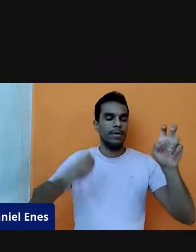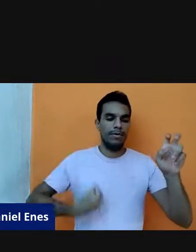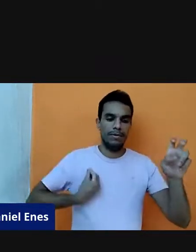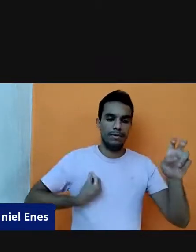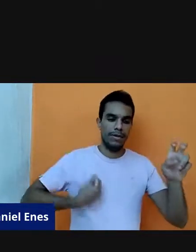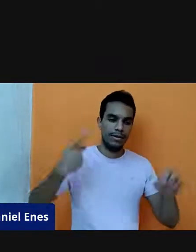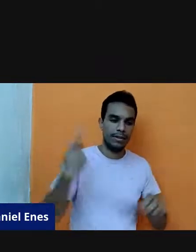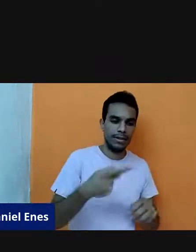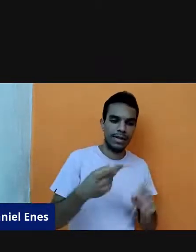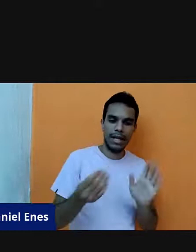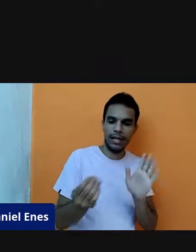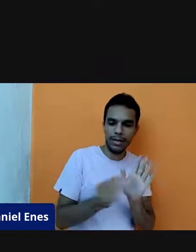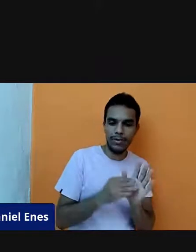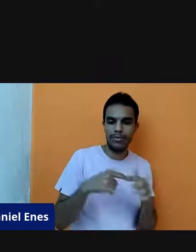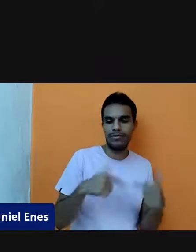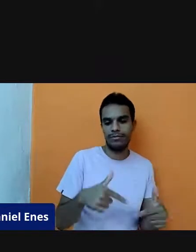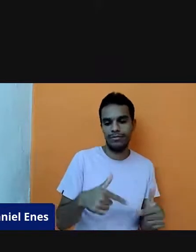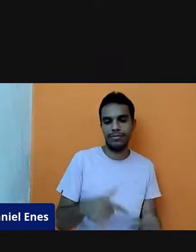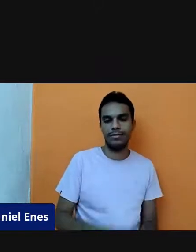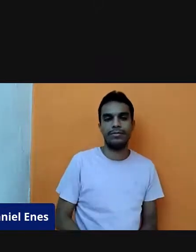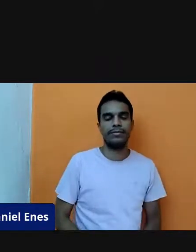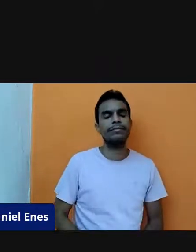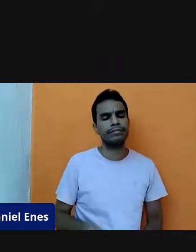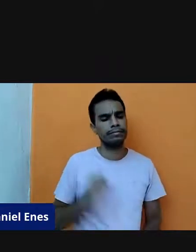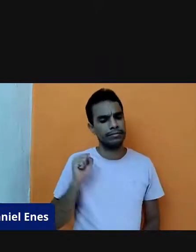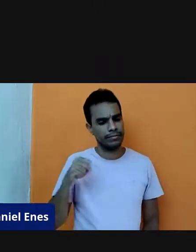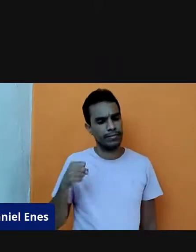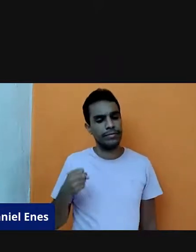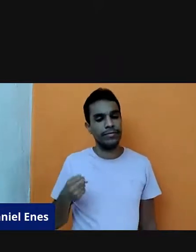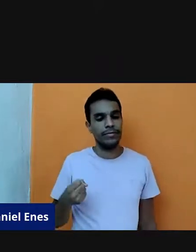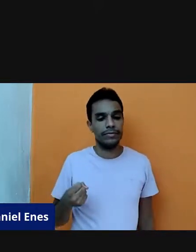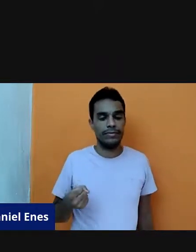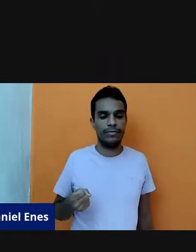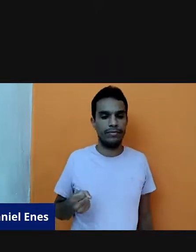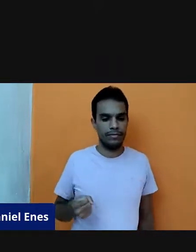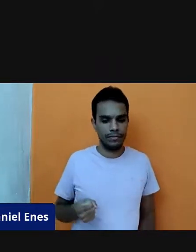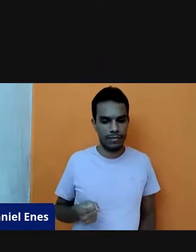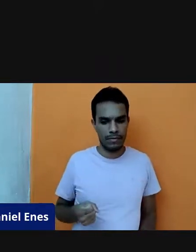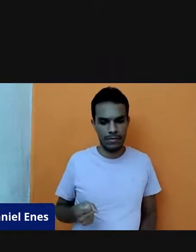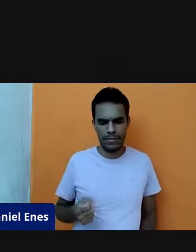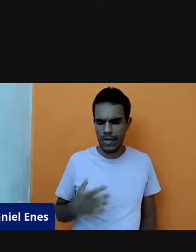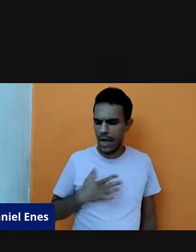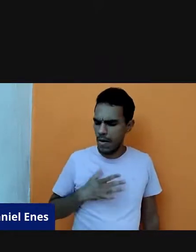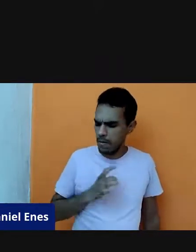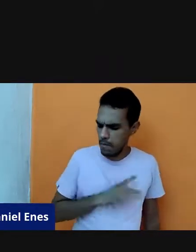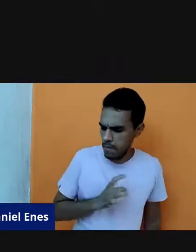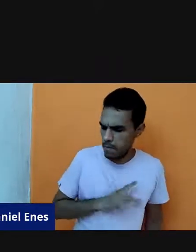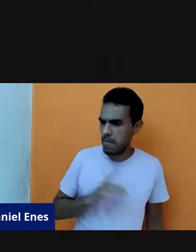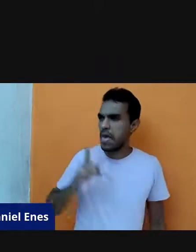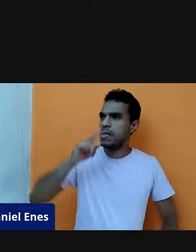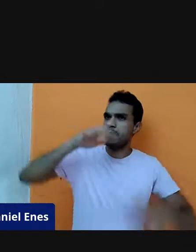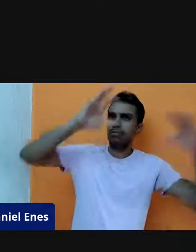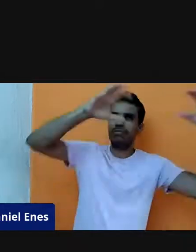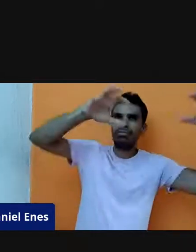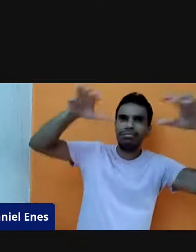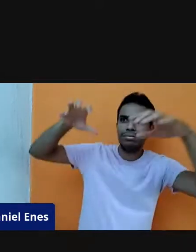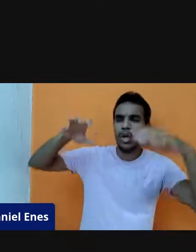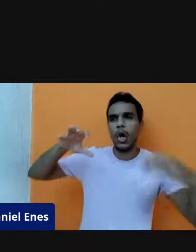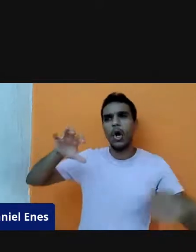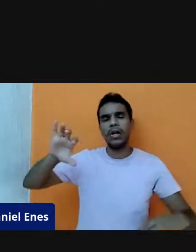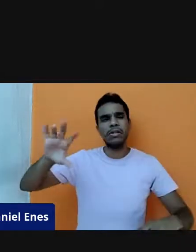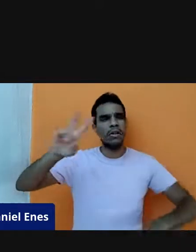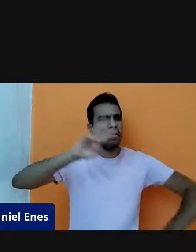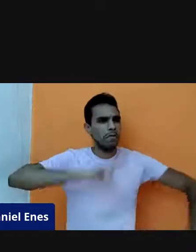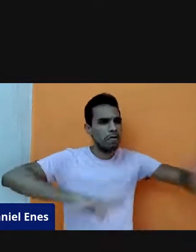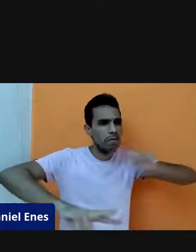da Clarice. Sim, minha força. Não tenho medo nem de chuvas, nem das grandes